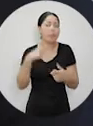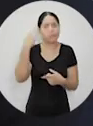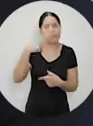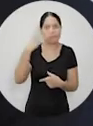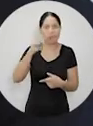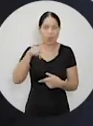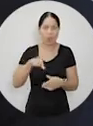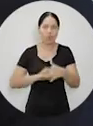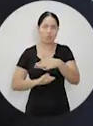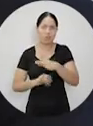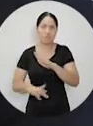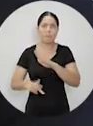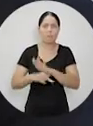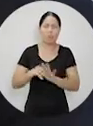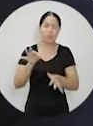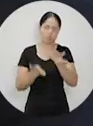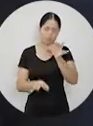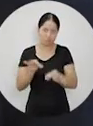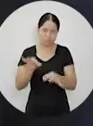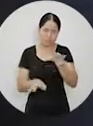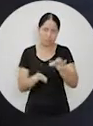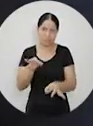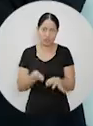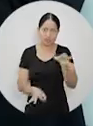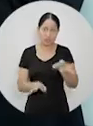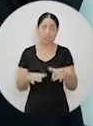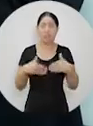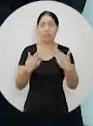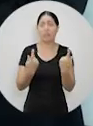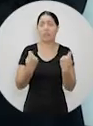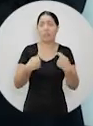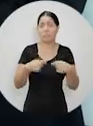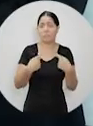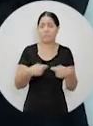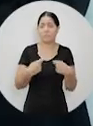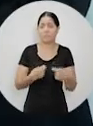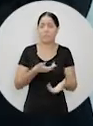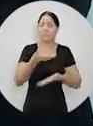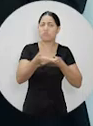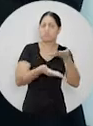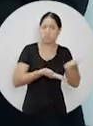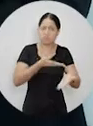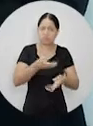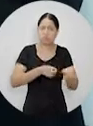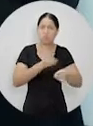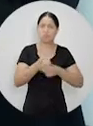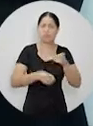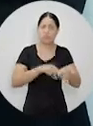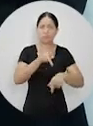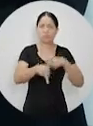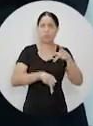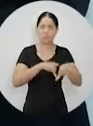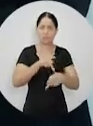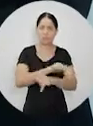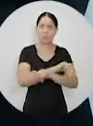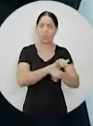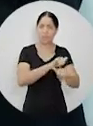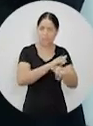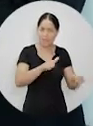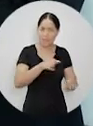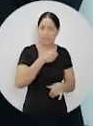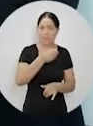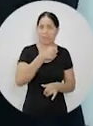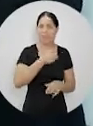advogado, ele é um instrumento de justiça, ele é um agente de justiça e sempre que você puder dialogar com o público através da